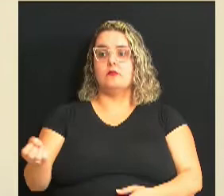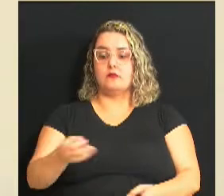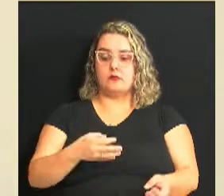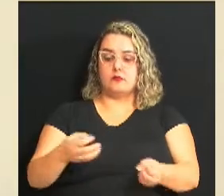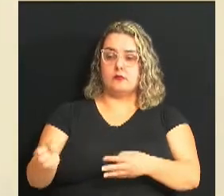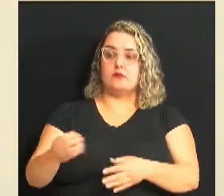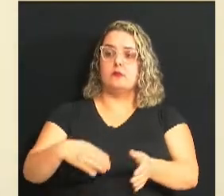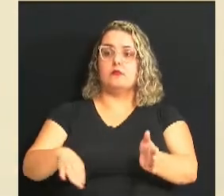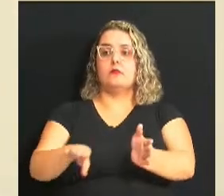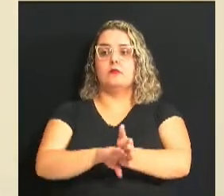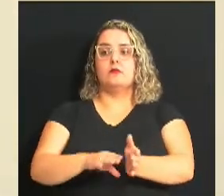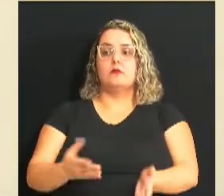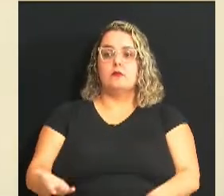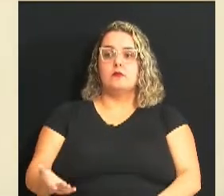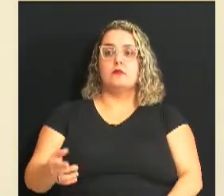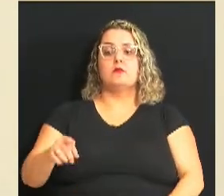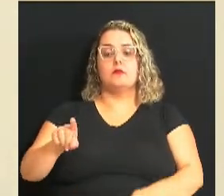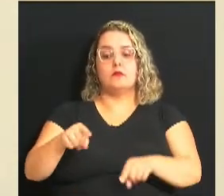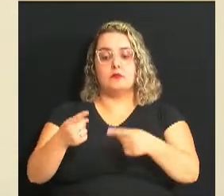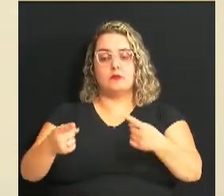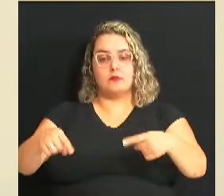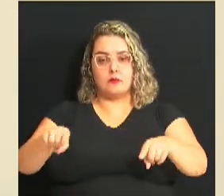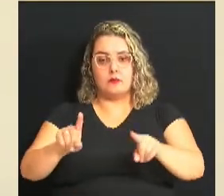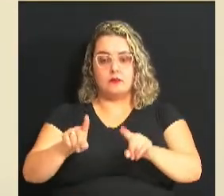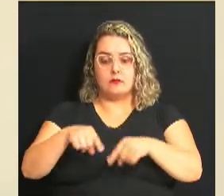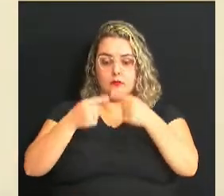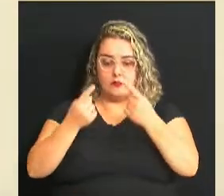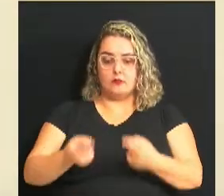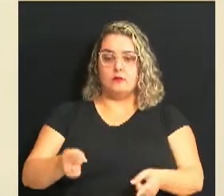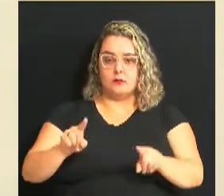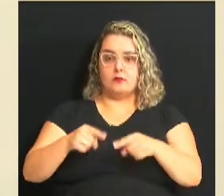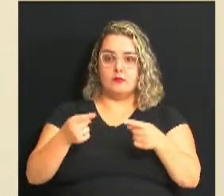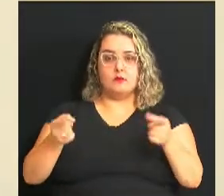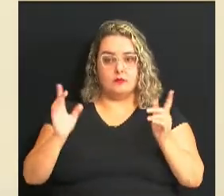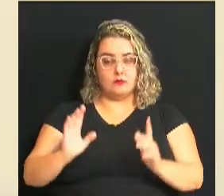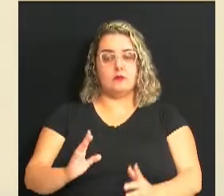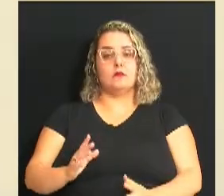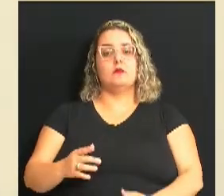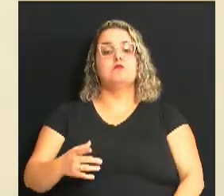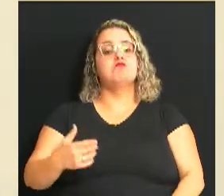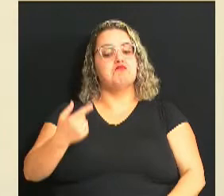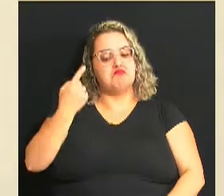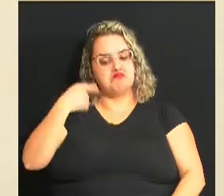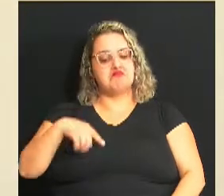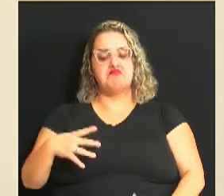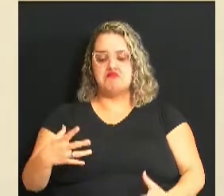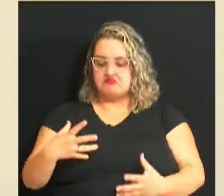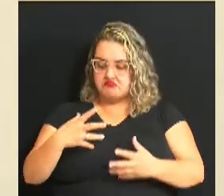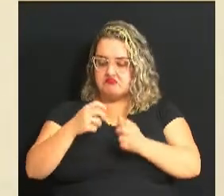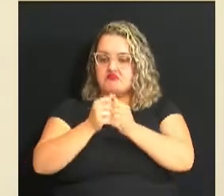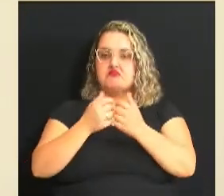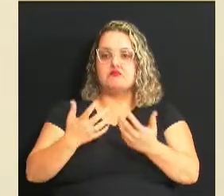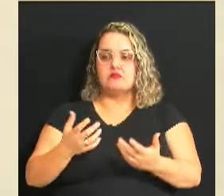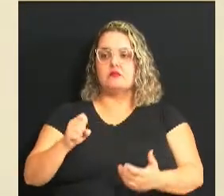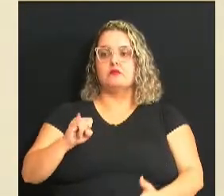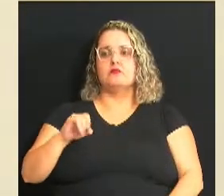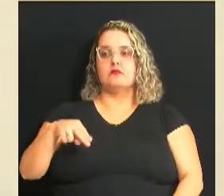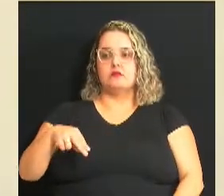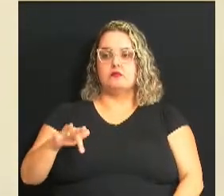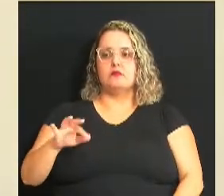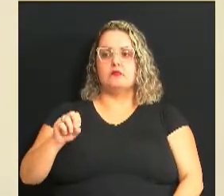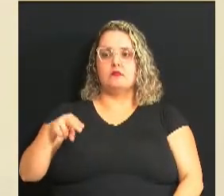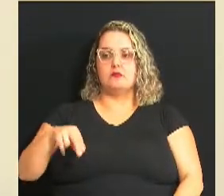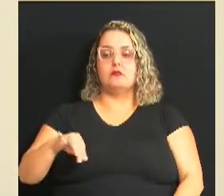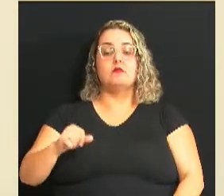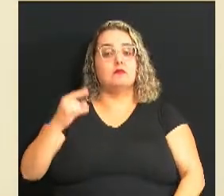novo maestro, que tem um perfil muito arrojado, tinha tudo a ver a Sinfônica ser uma